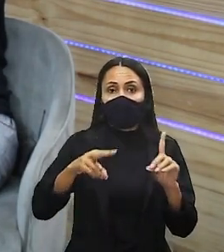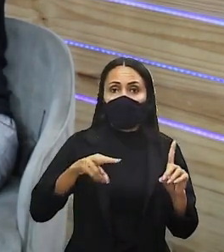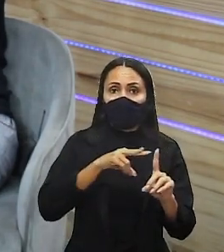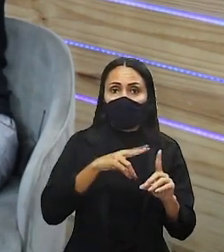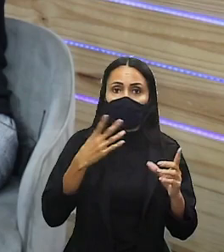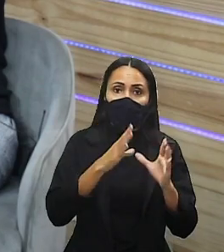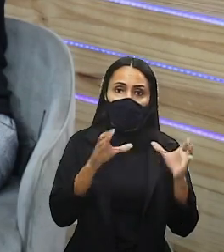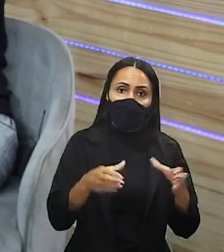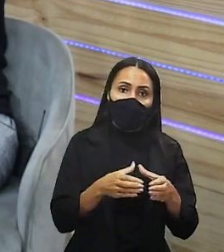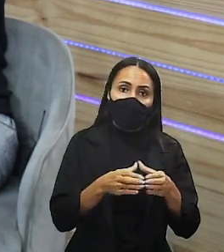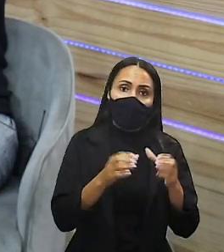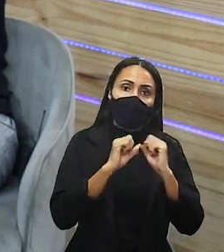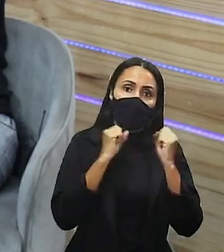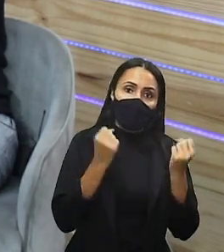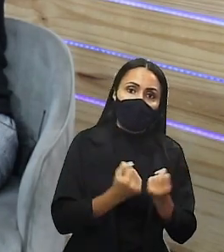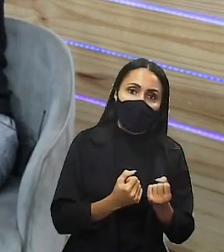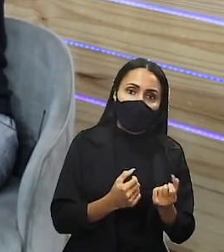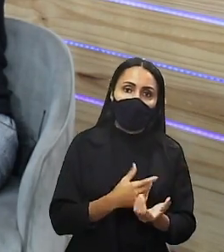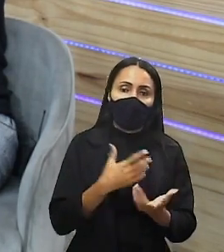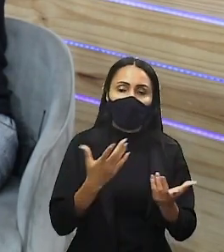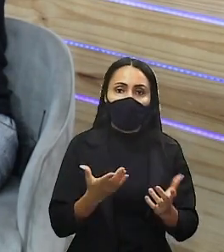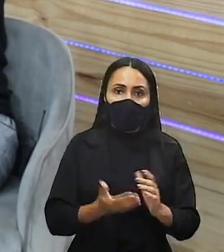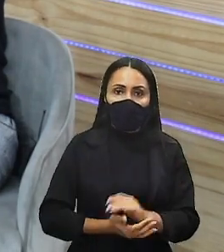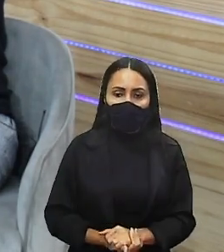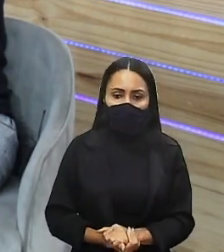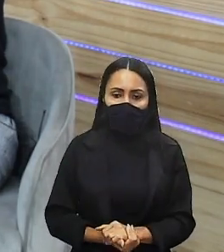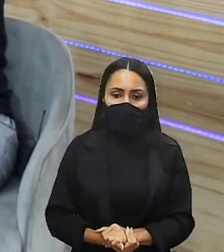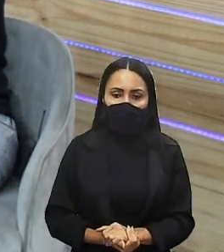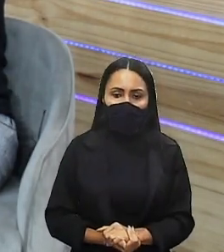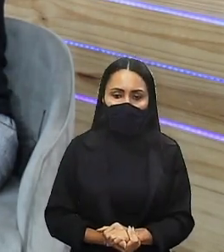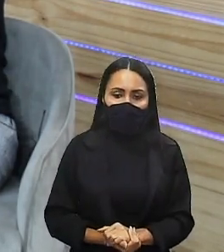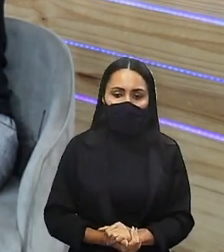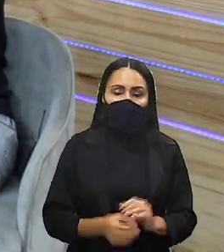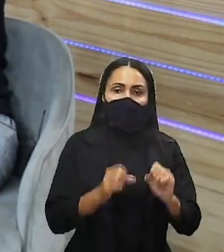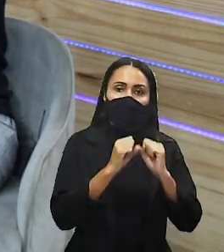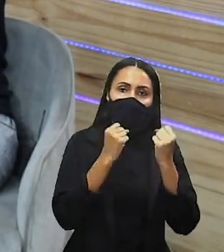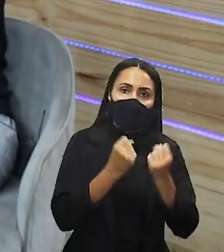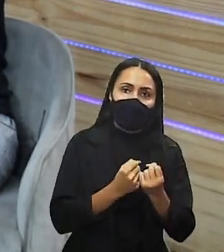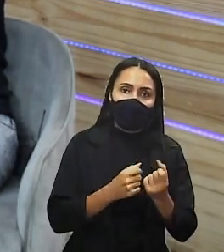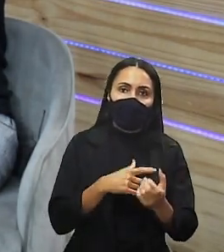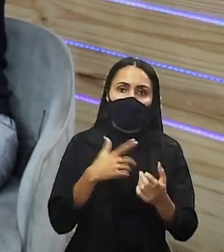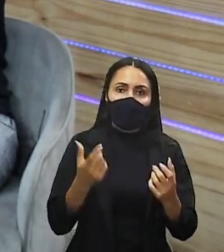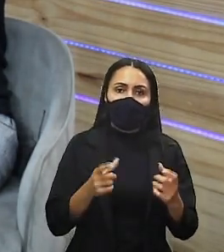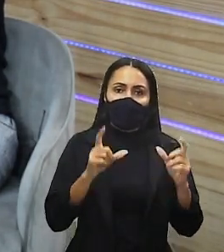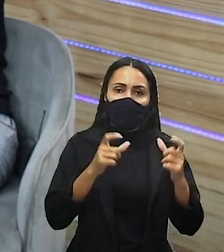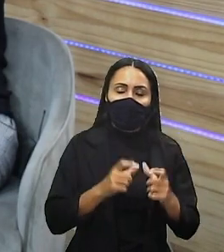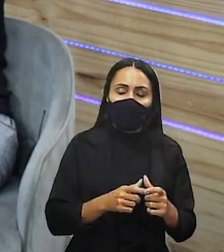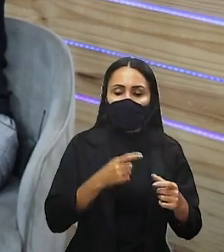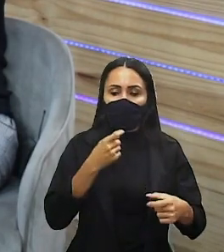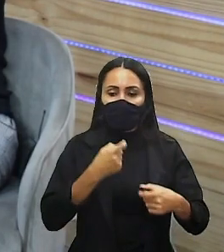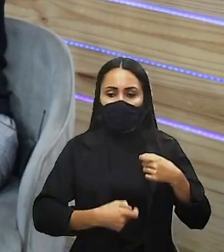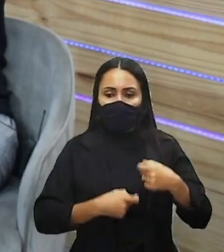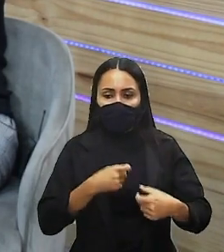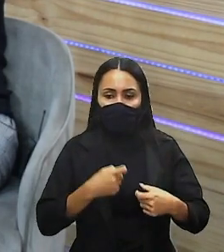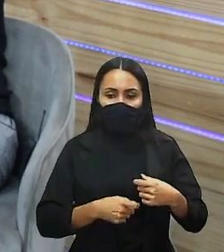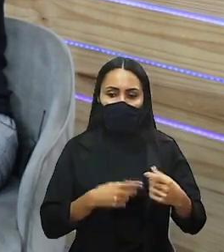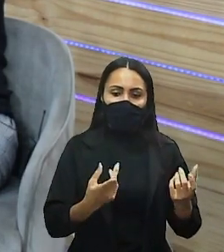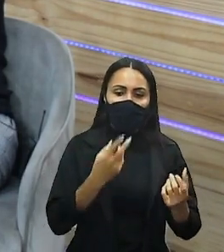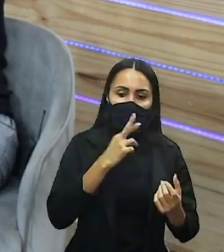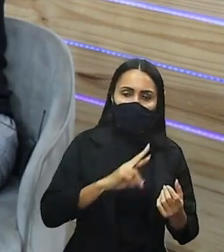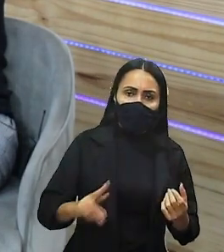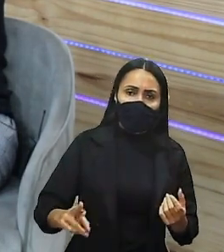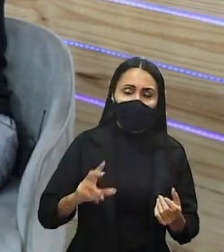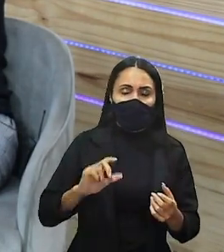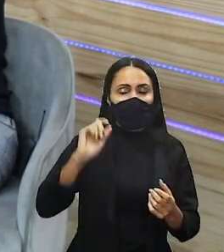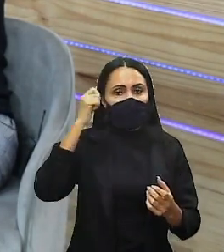que grupos sociais, muitas vezes estereotipados, né, pela sociedade, aí você tem minorias sexuais, você tem minorias religiosas ou